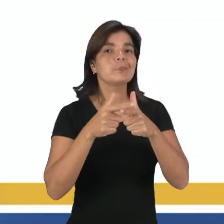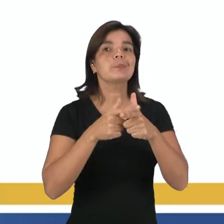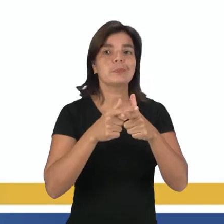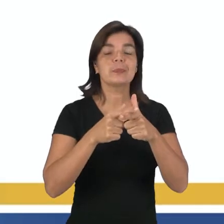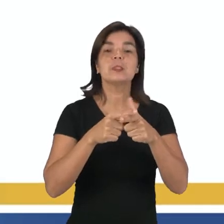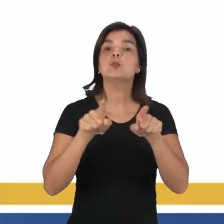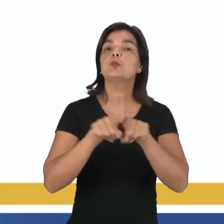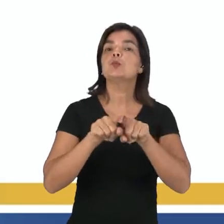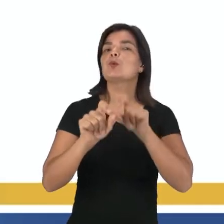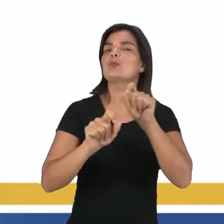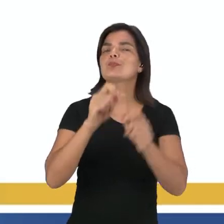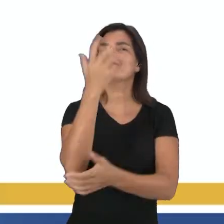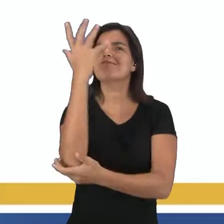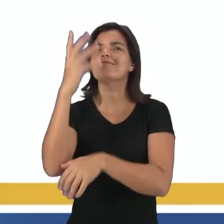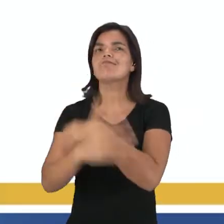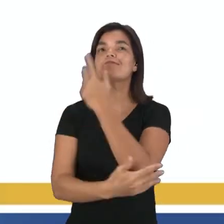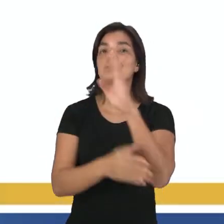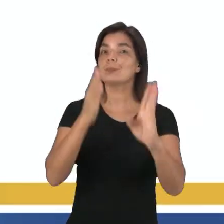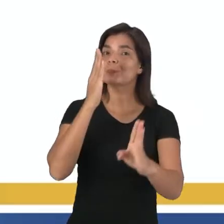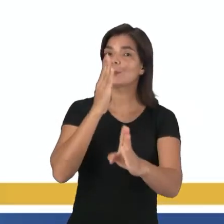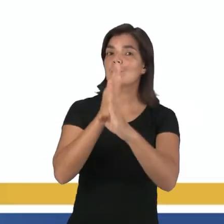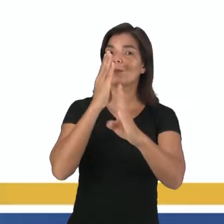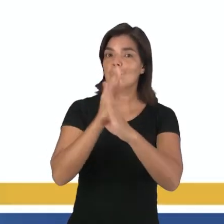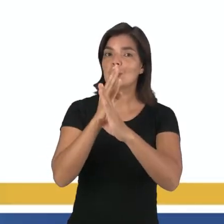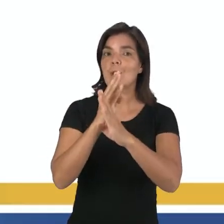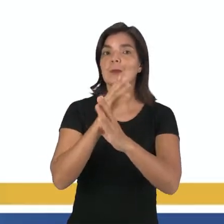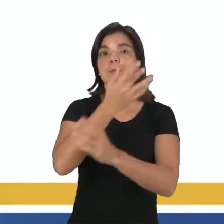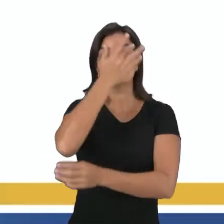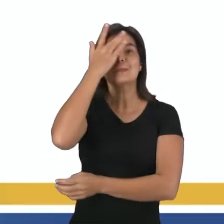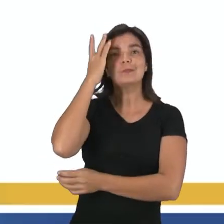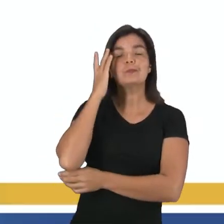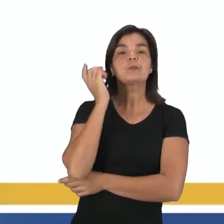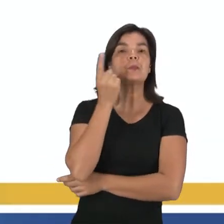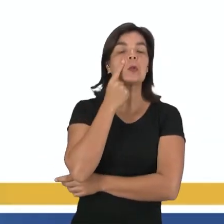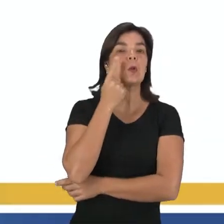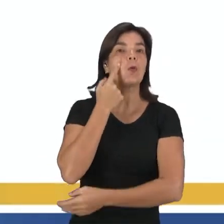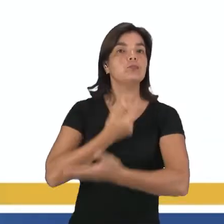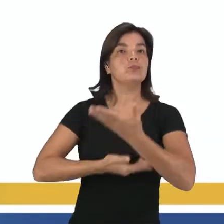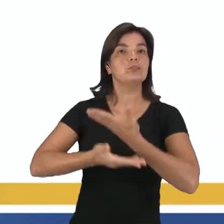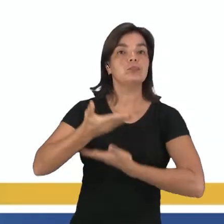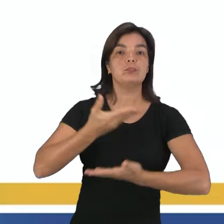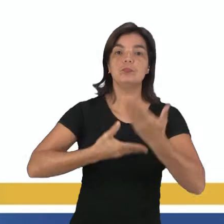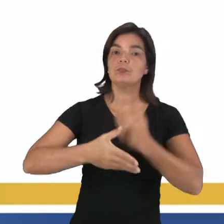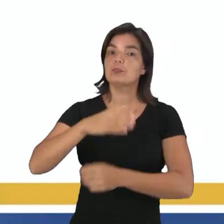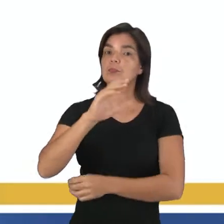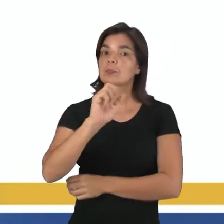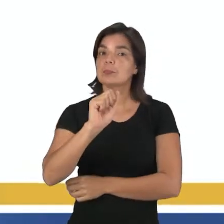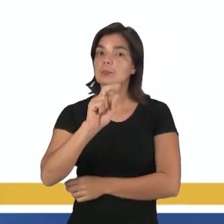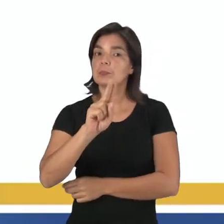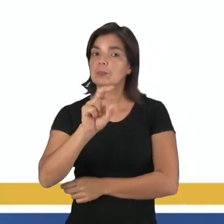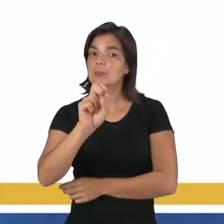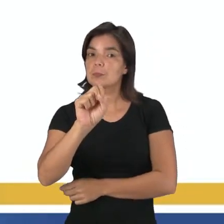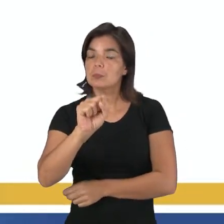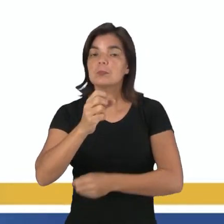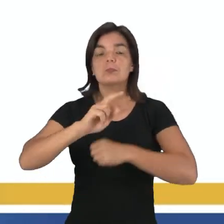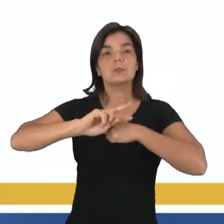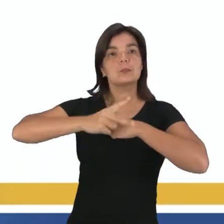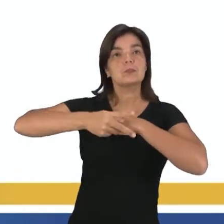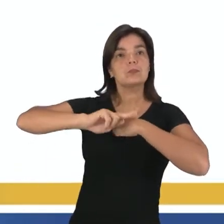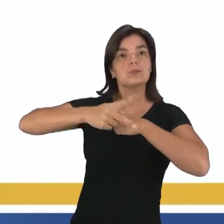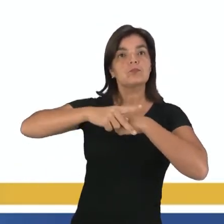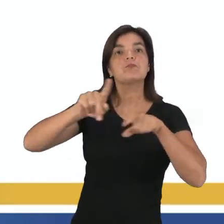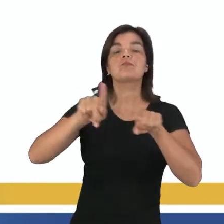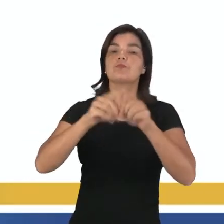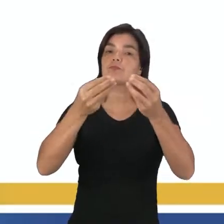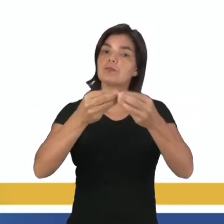problemas ambientais, causados pelo próprio homem. Veja a relação de causa-consequência relacionadas